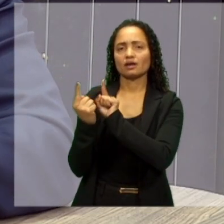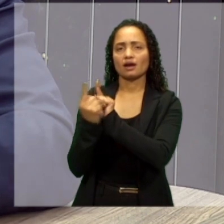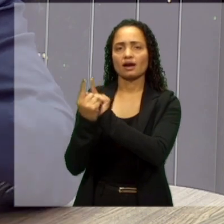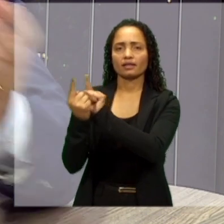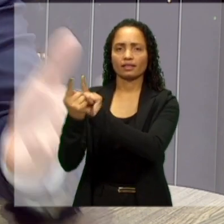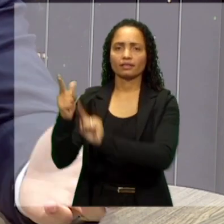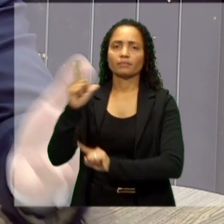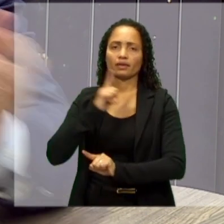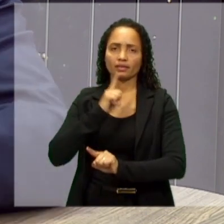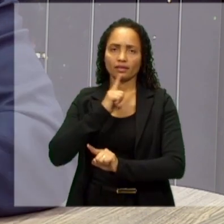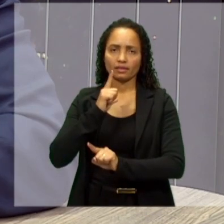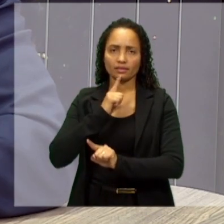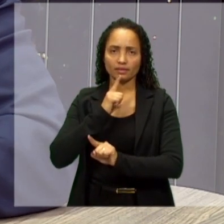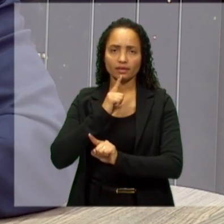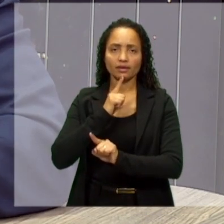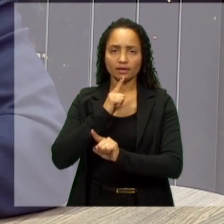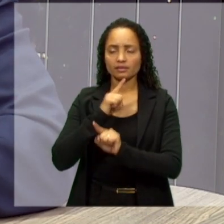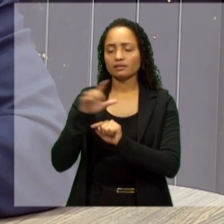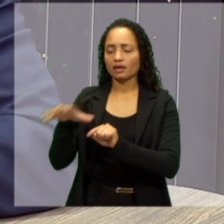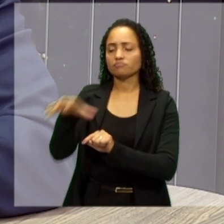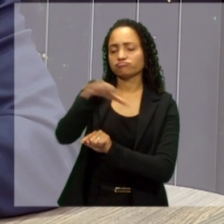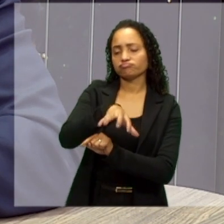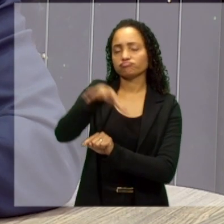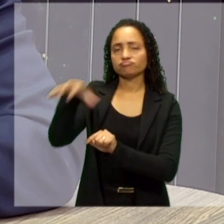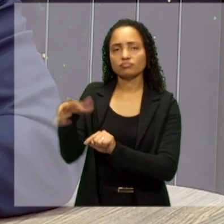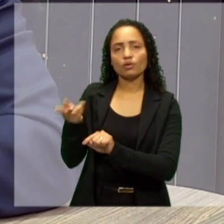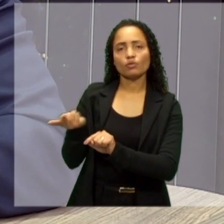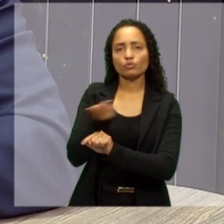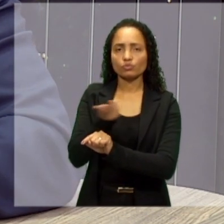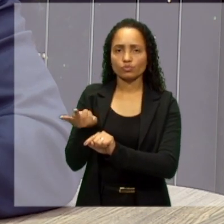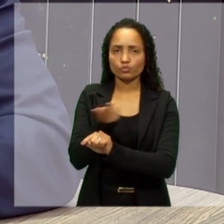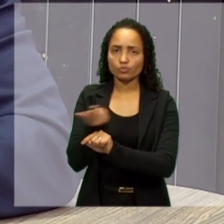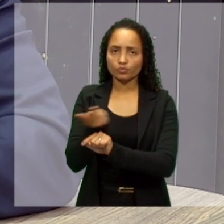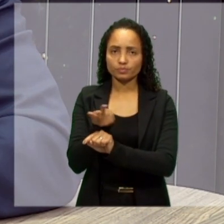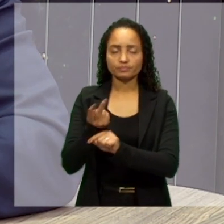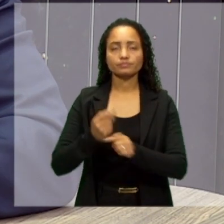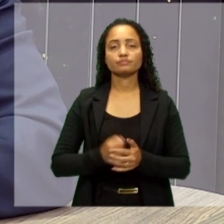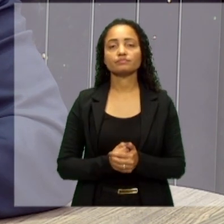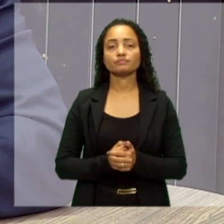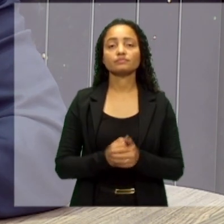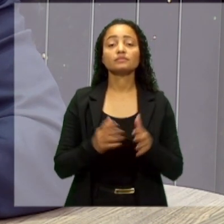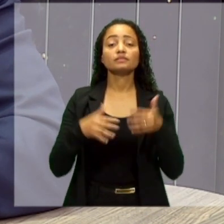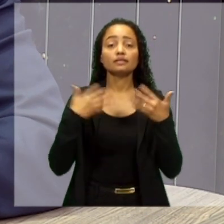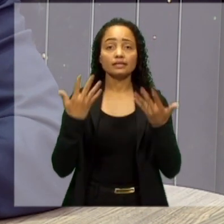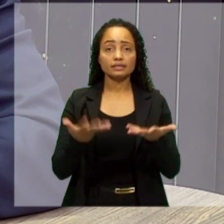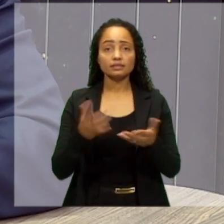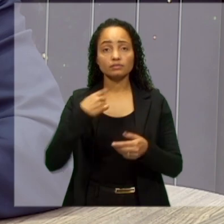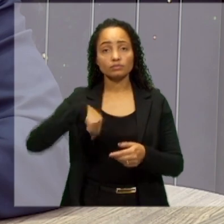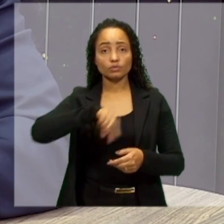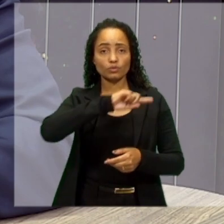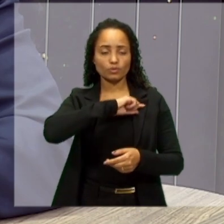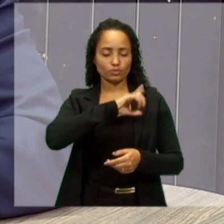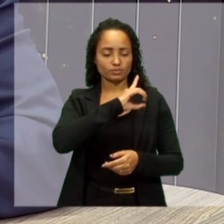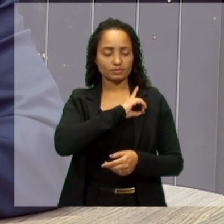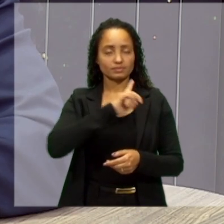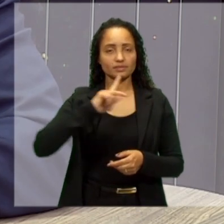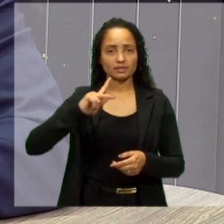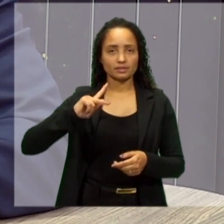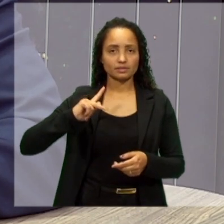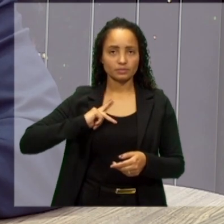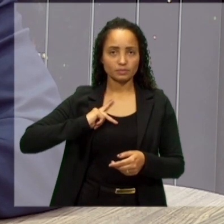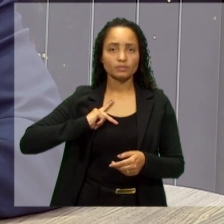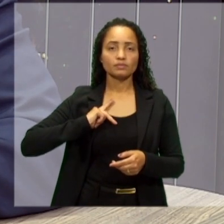processo. Tutelas coletivas e tutelas individuais. Então, a opção feita pela Defensoria Pública, mas